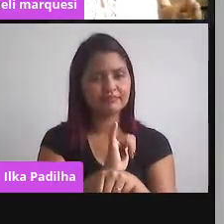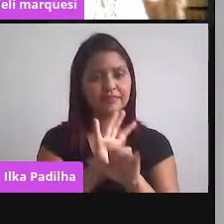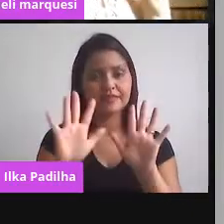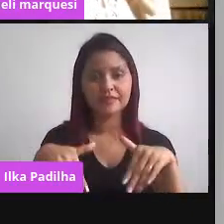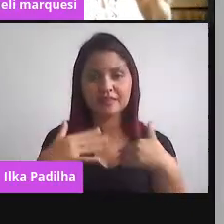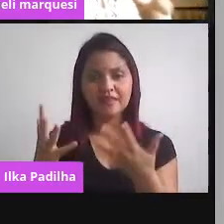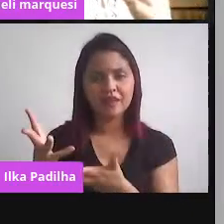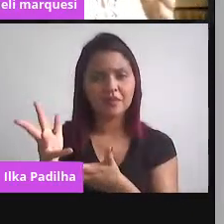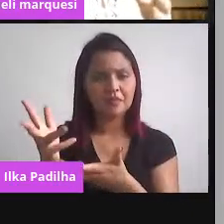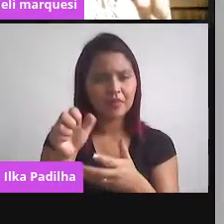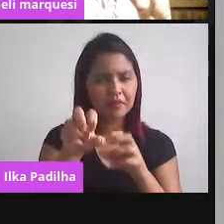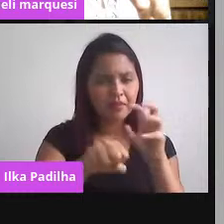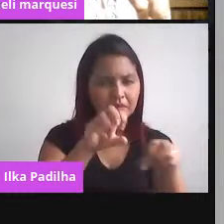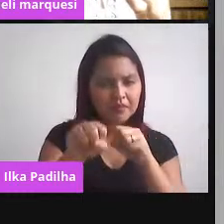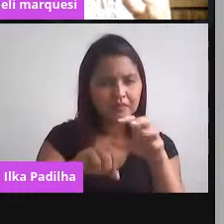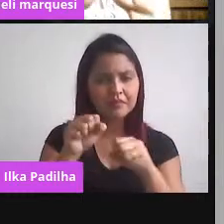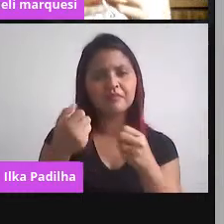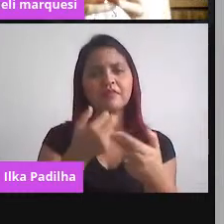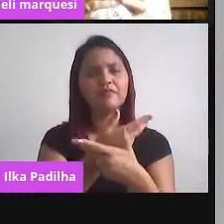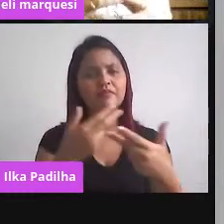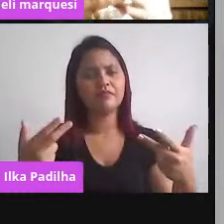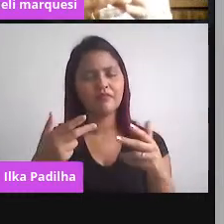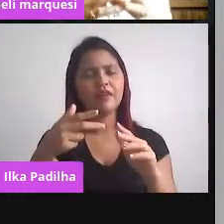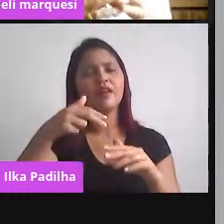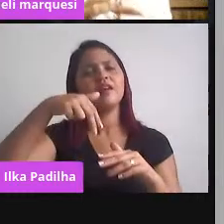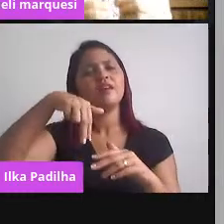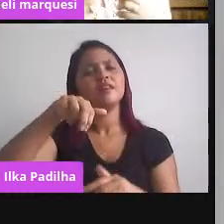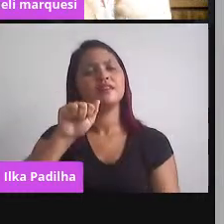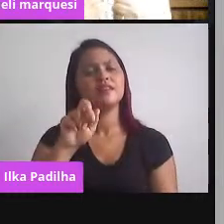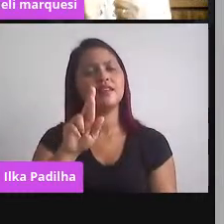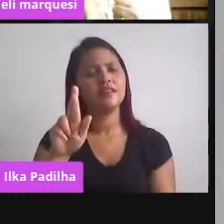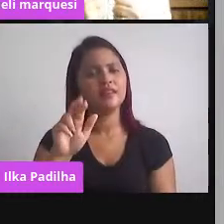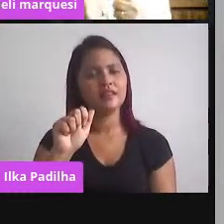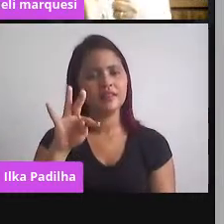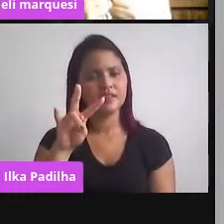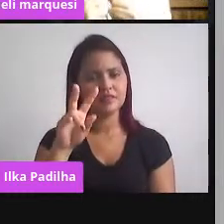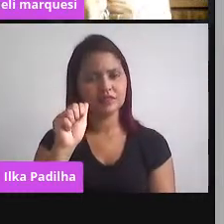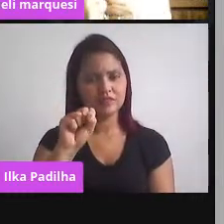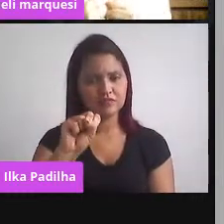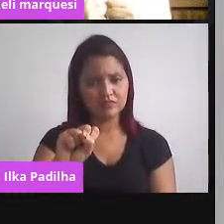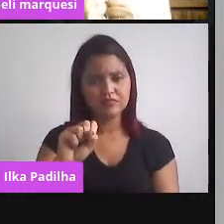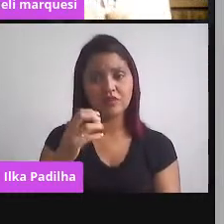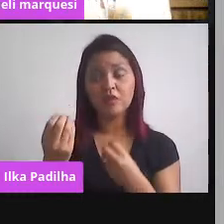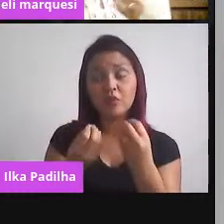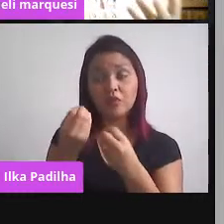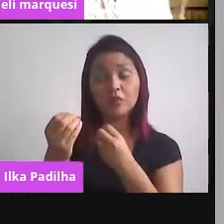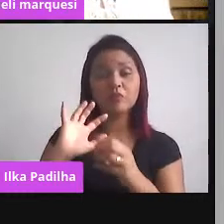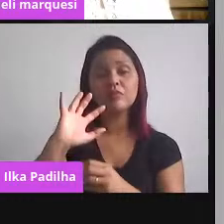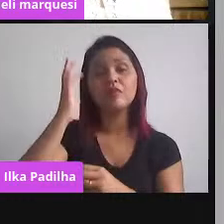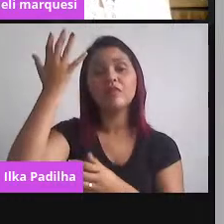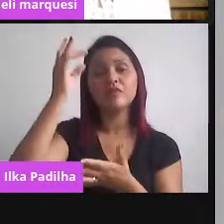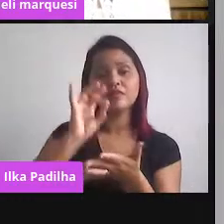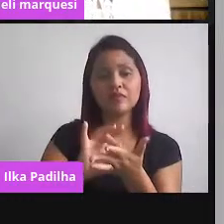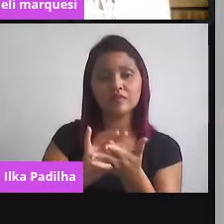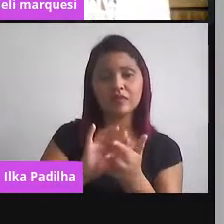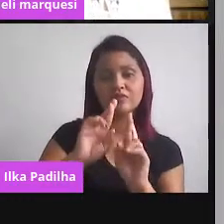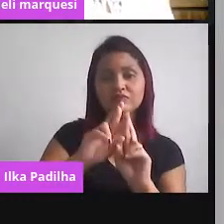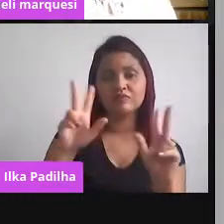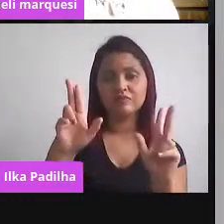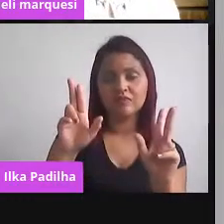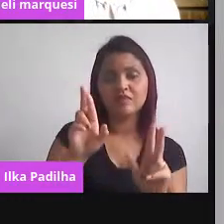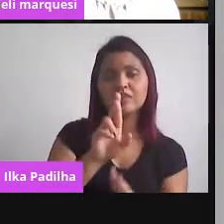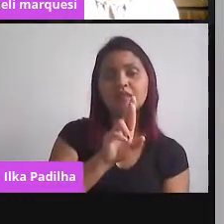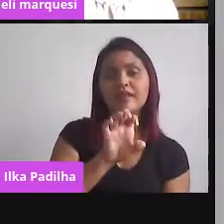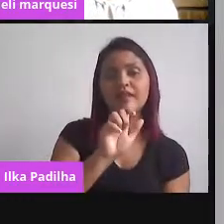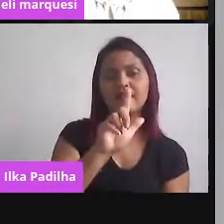estudando à luz dessas categorias, e vendo onde é que incide, de fato, uma diferença entre um relato e uma